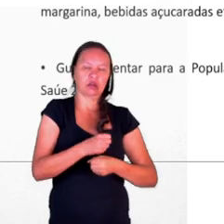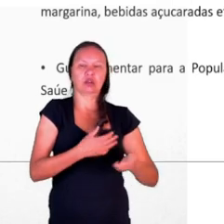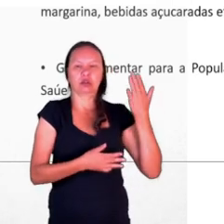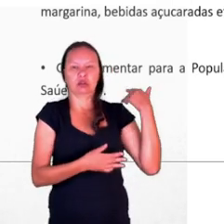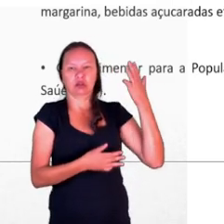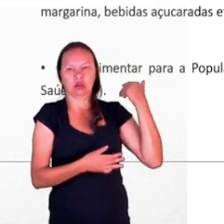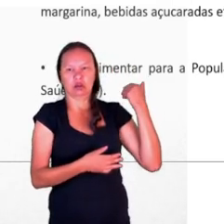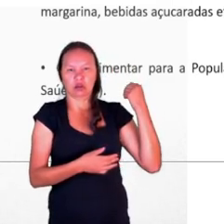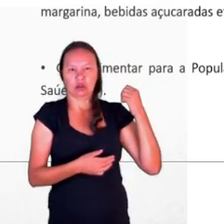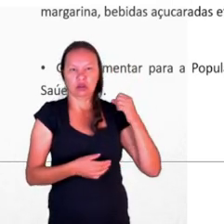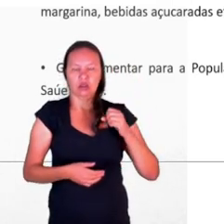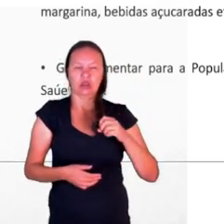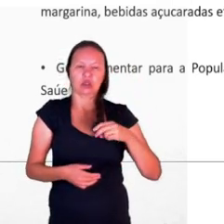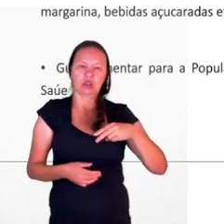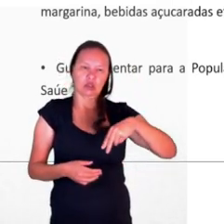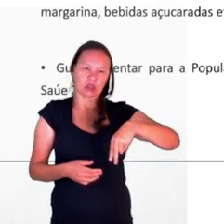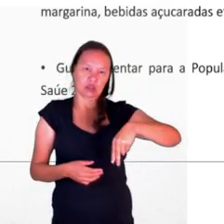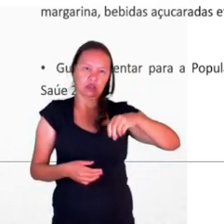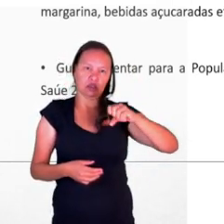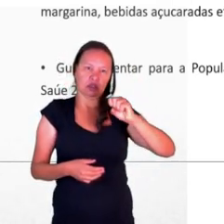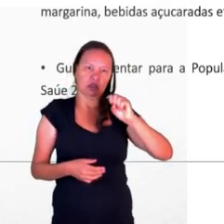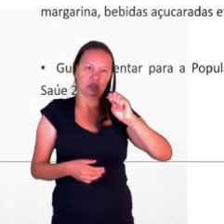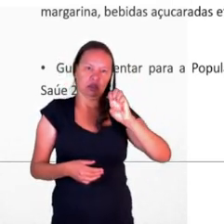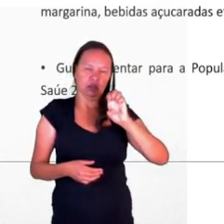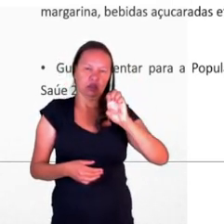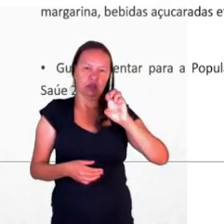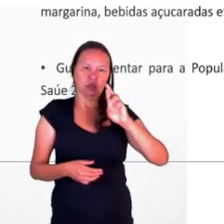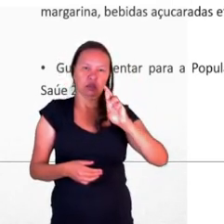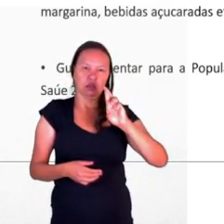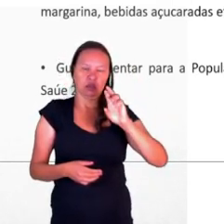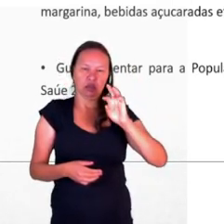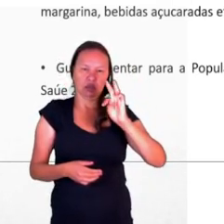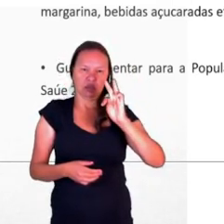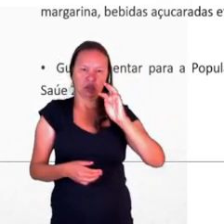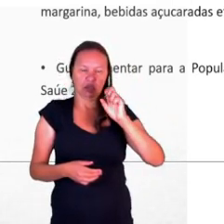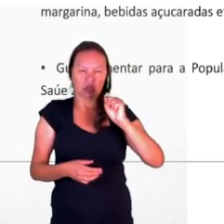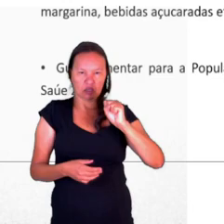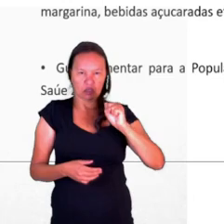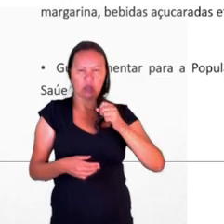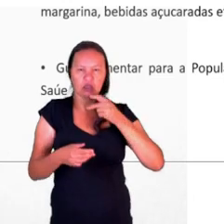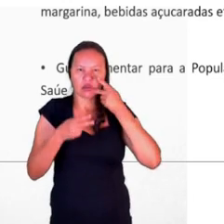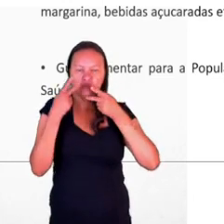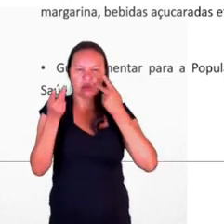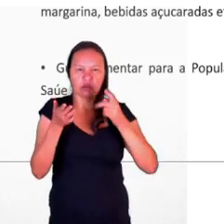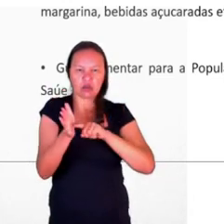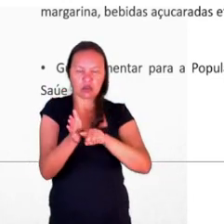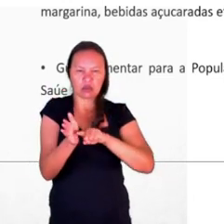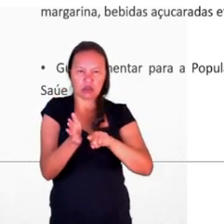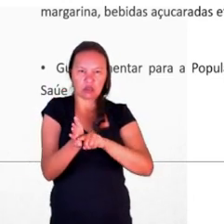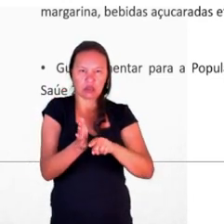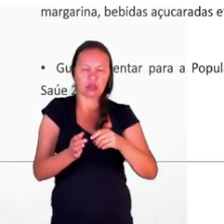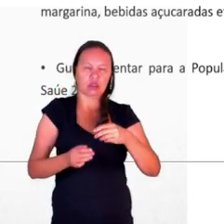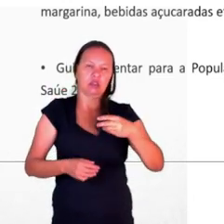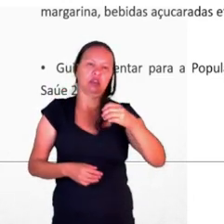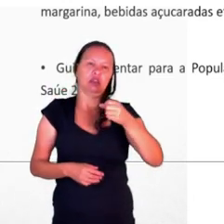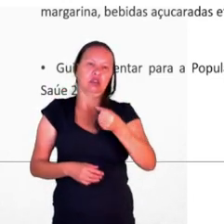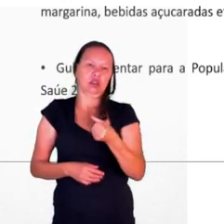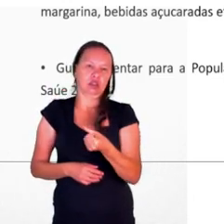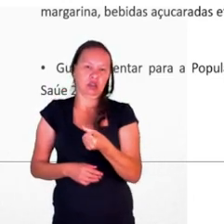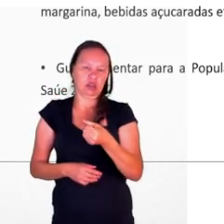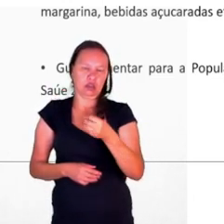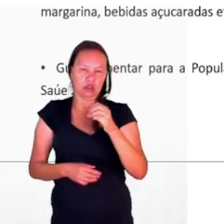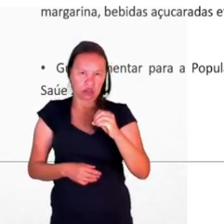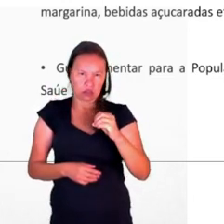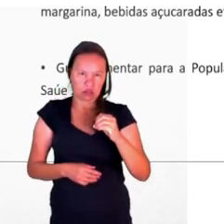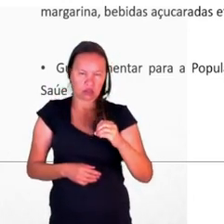admitiu que documento interno que saiu no the guardian saiu no eu país que 60% dos seus produtos não